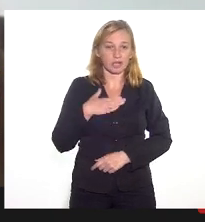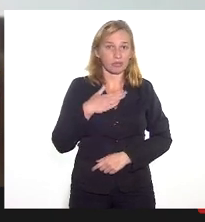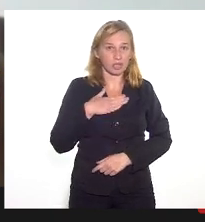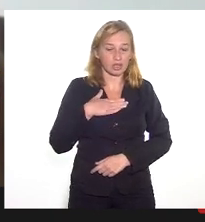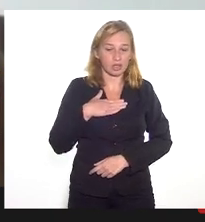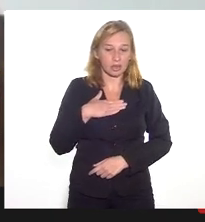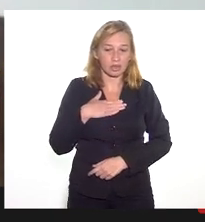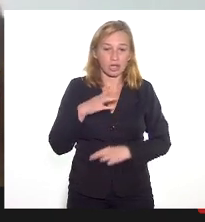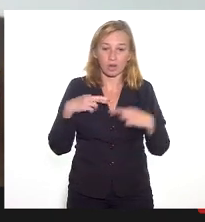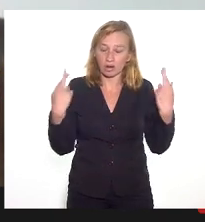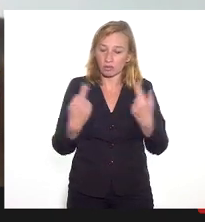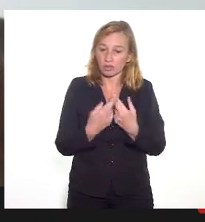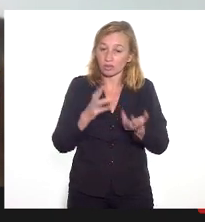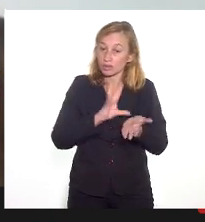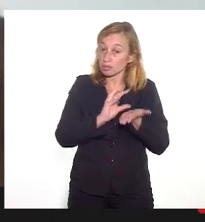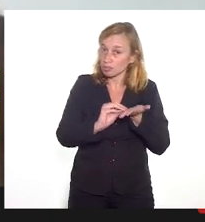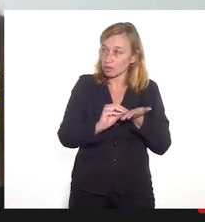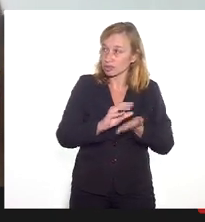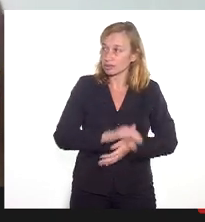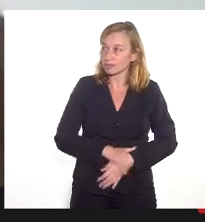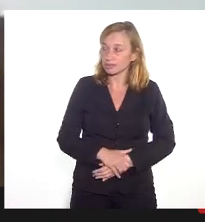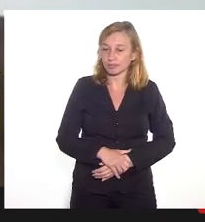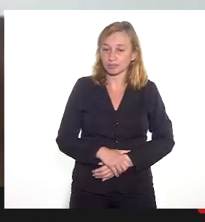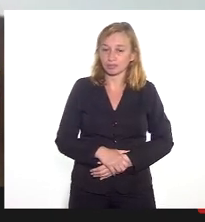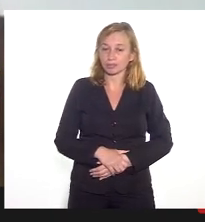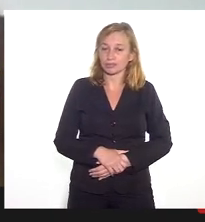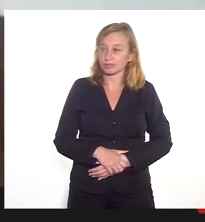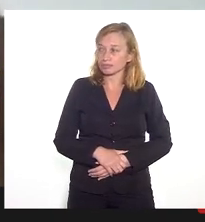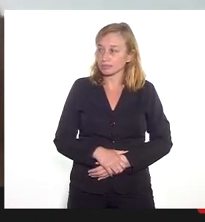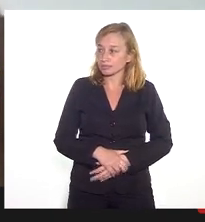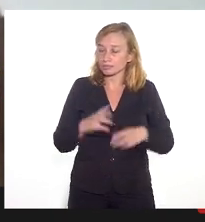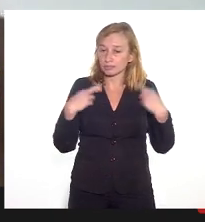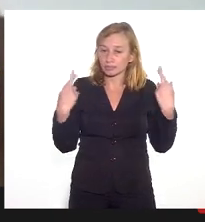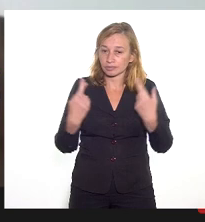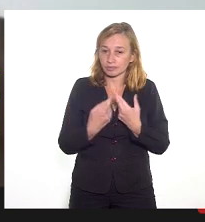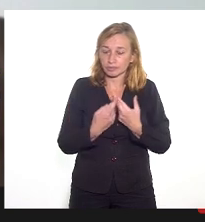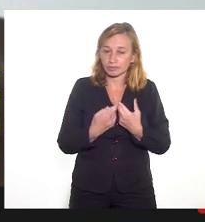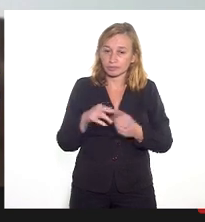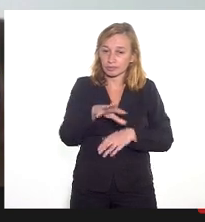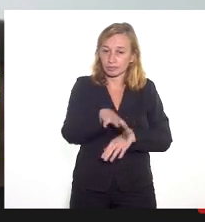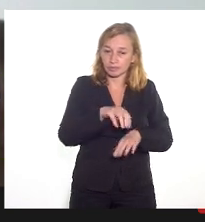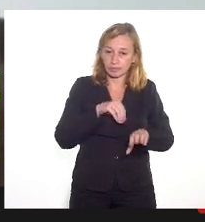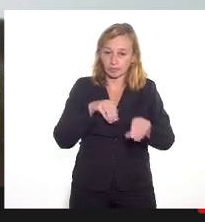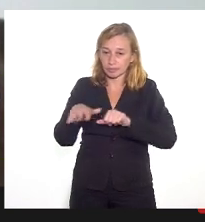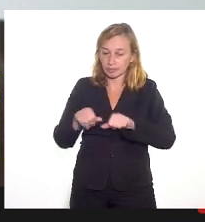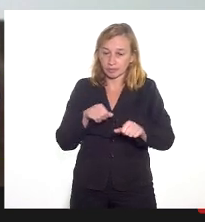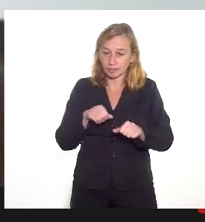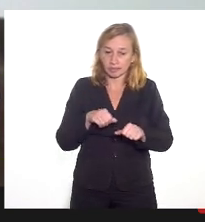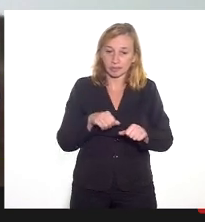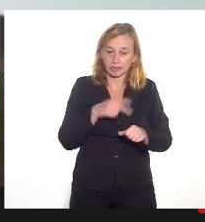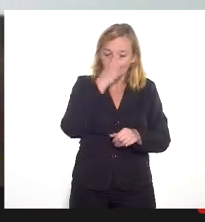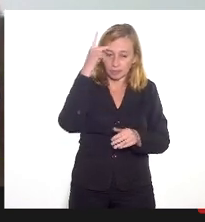é uma reunião de pauta, né? Uma reunião de pegar pessoas, de